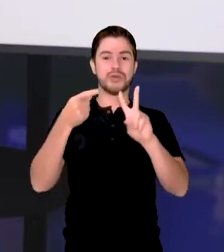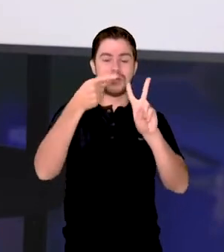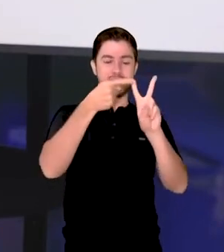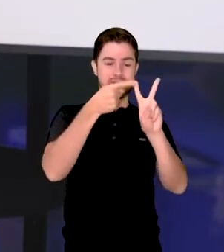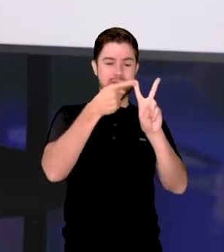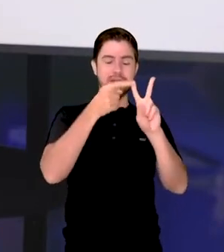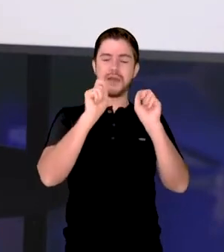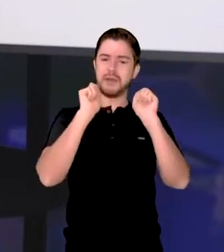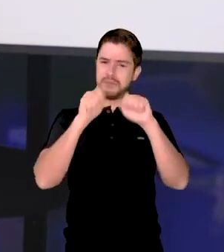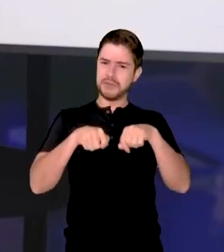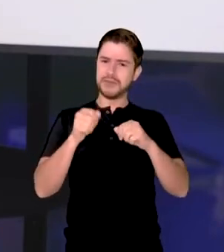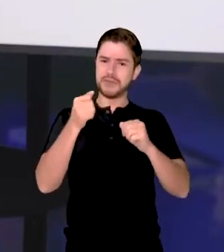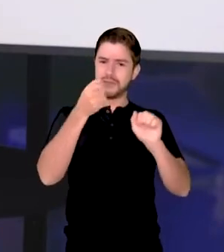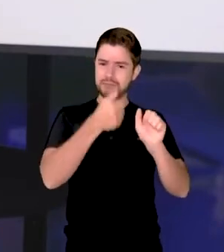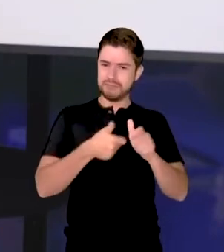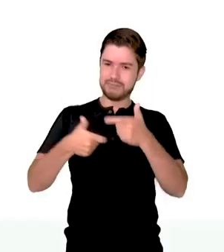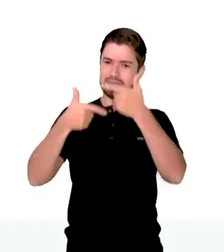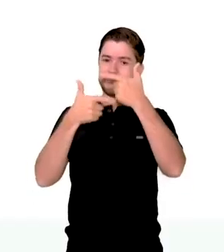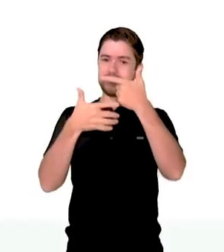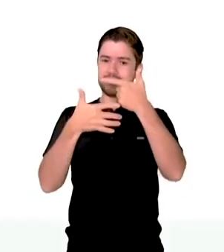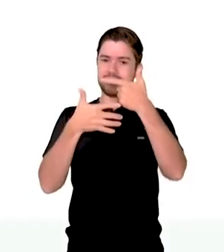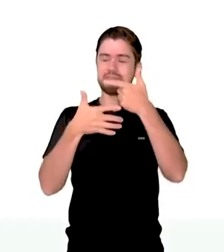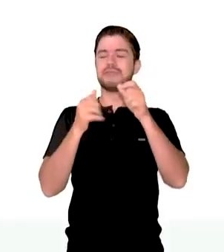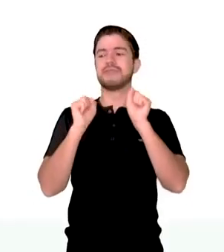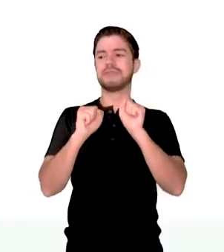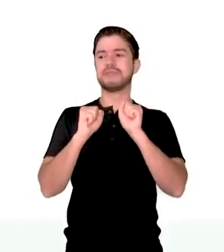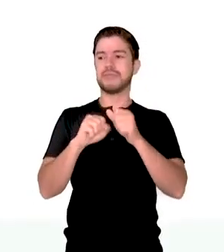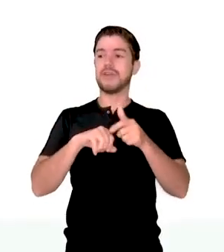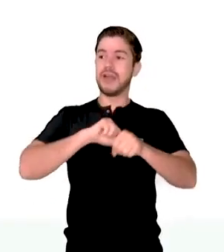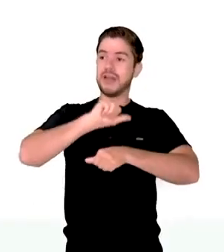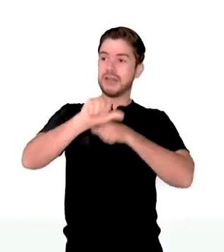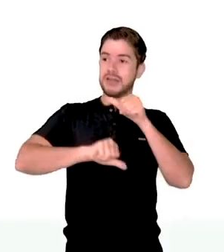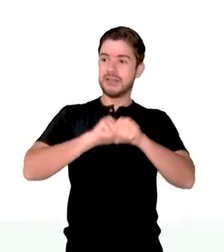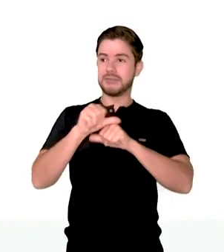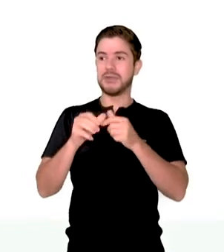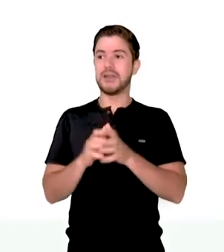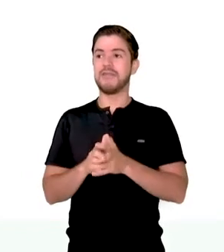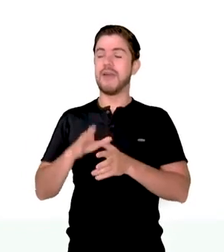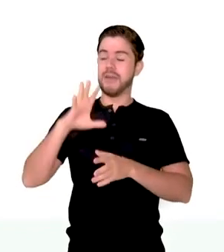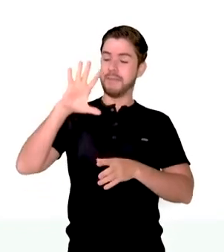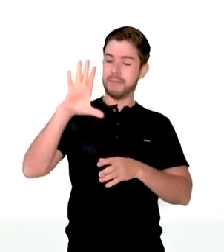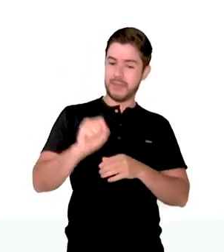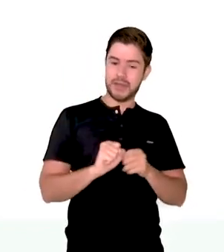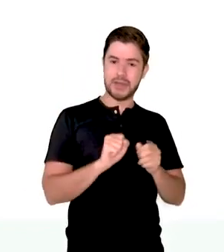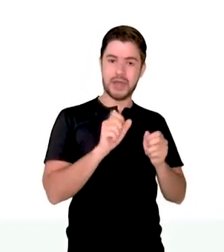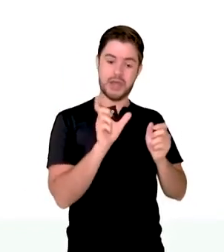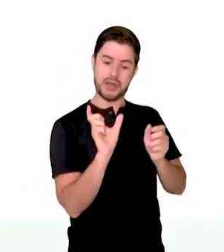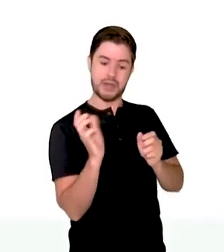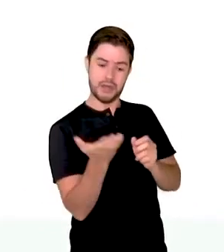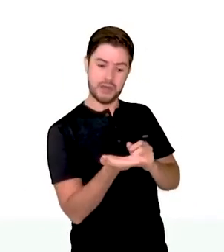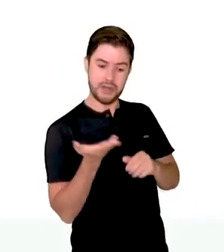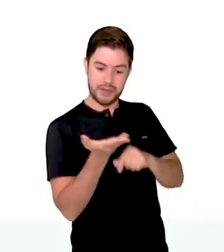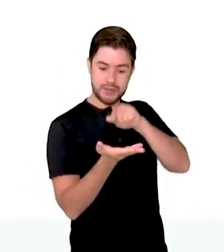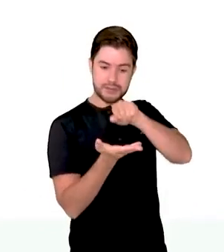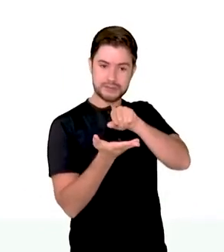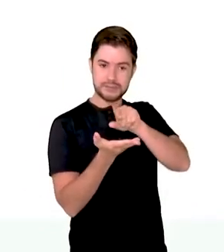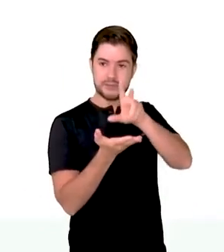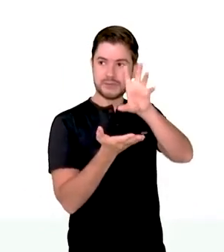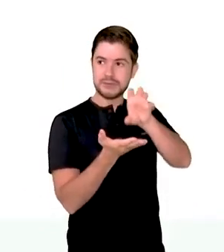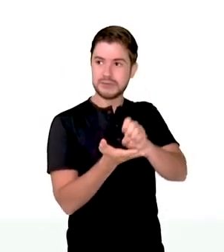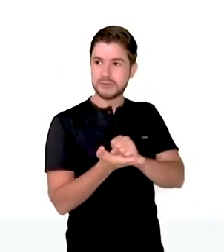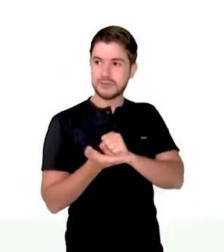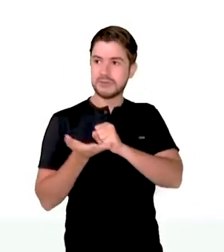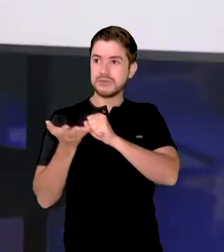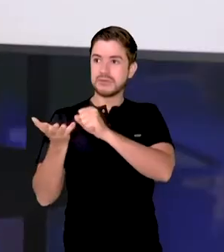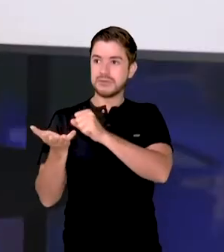expoente fracionário Pois então vou transformar isso e eu vou repetir a base da potência que é 3 o vou